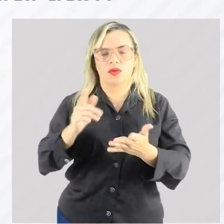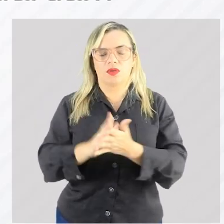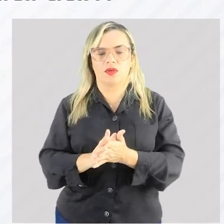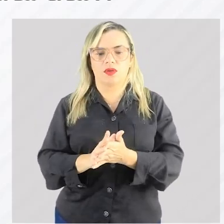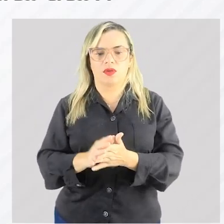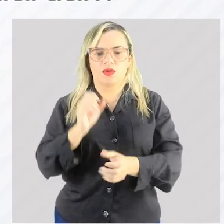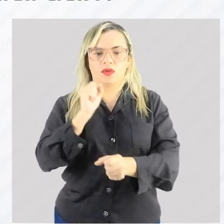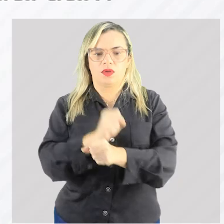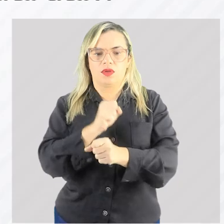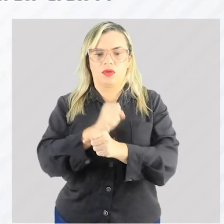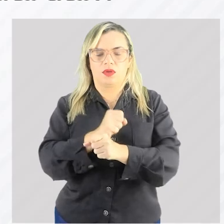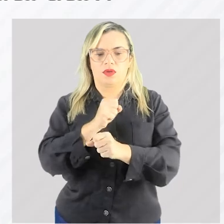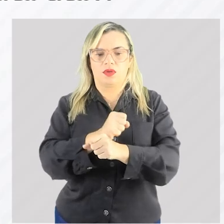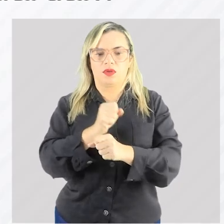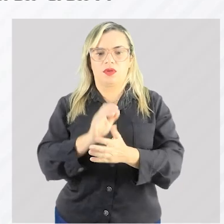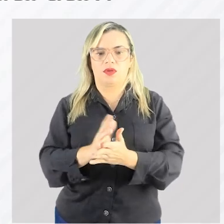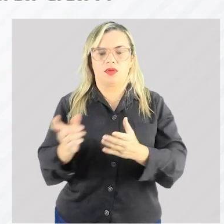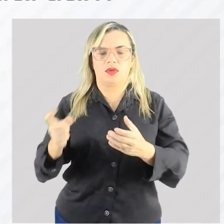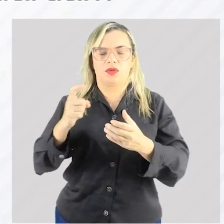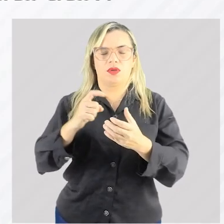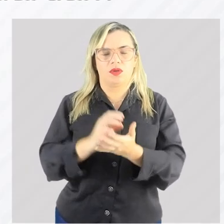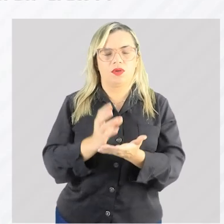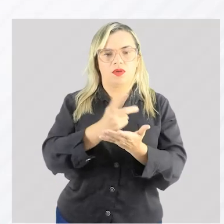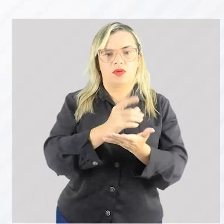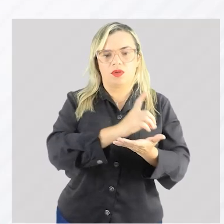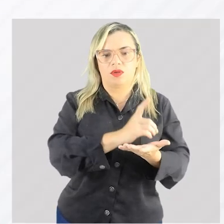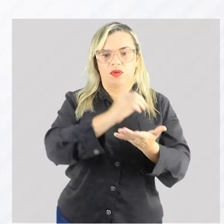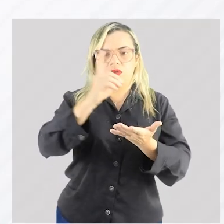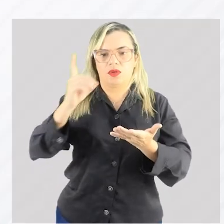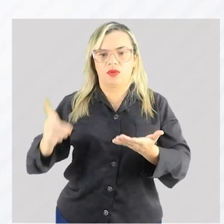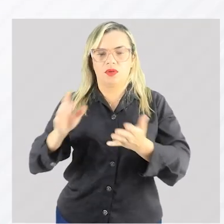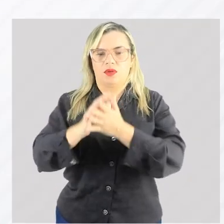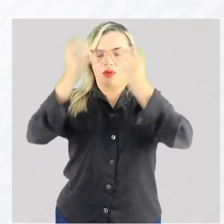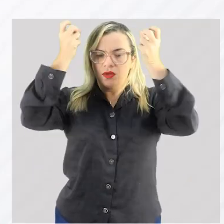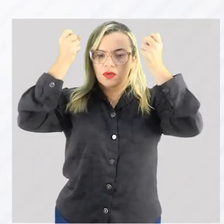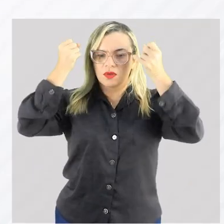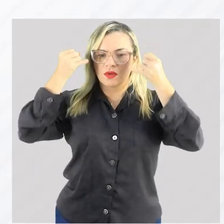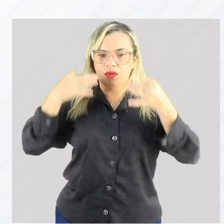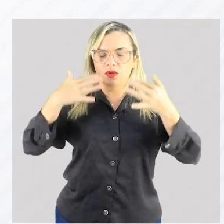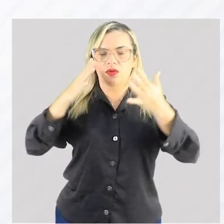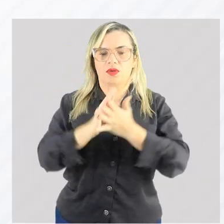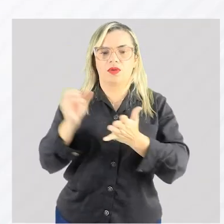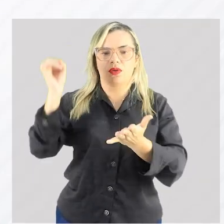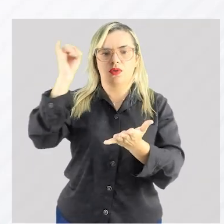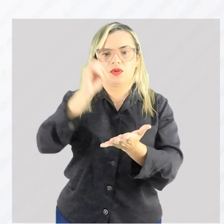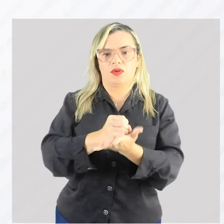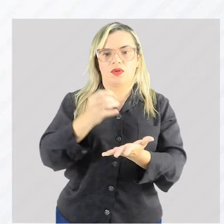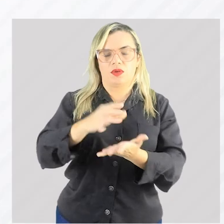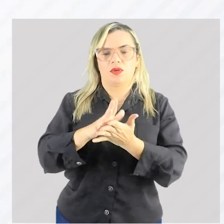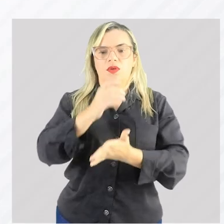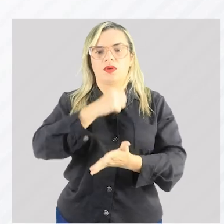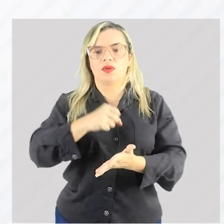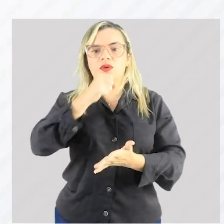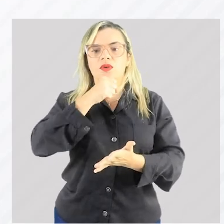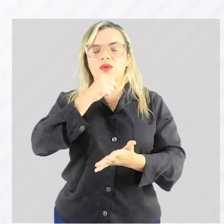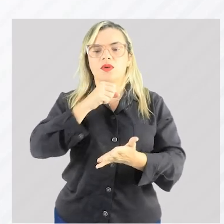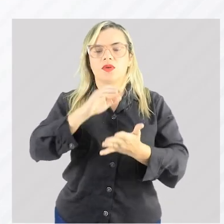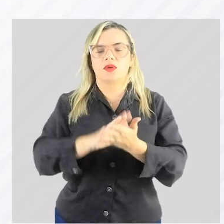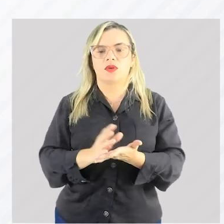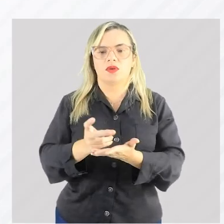suas restituições de Imposto de Renda considere que entre os idosos a